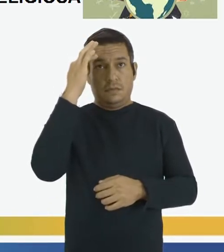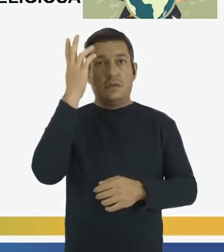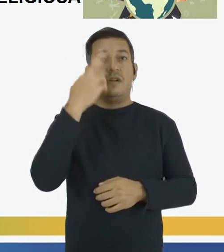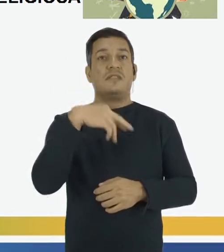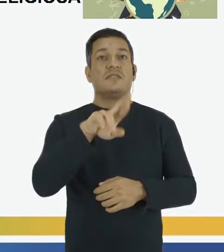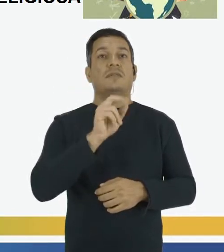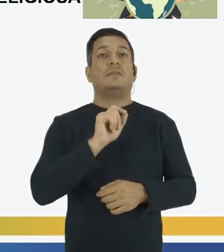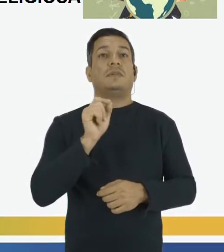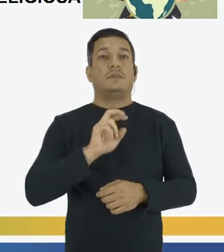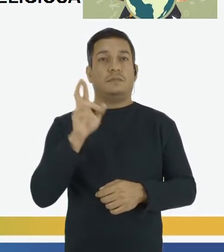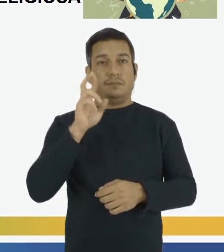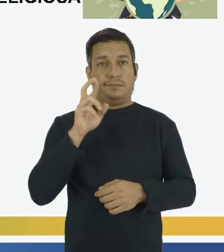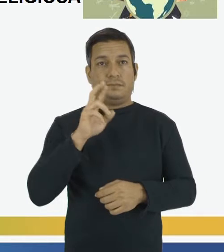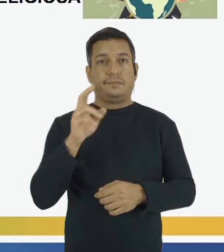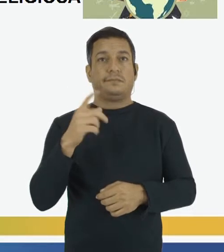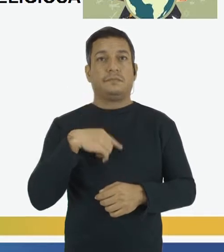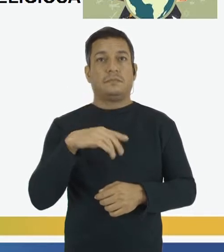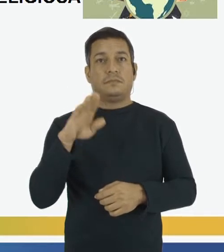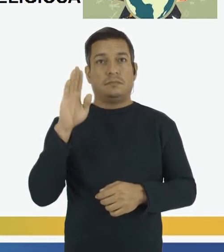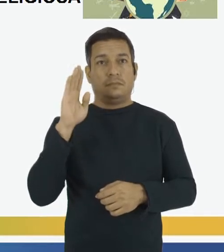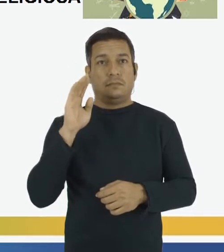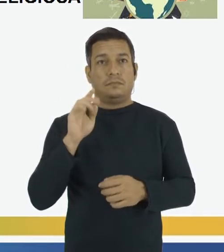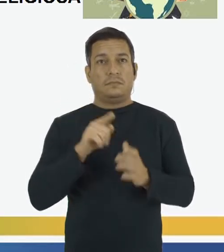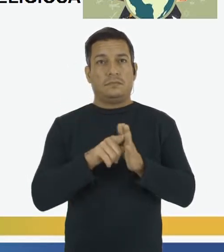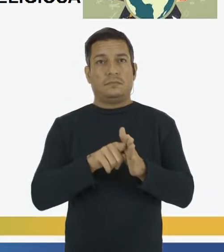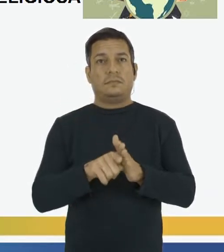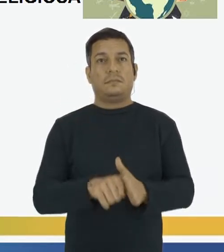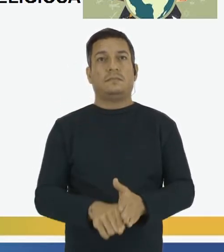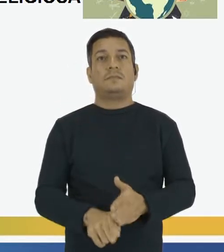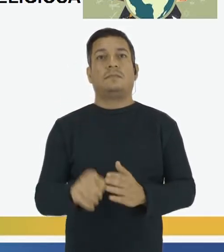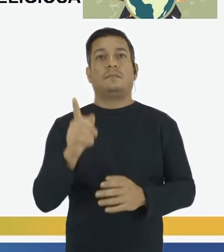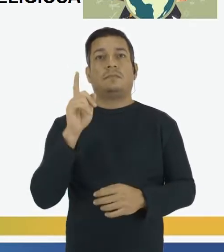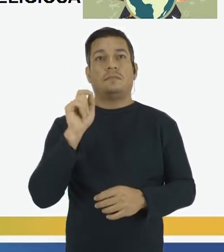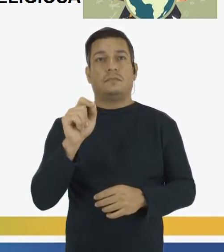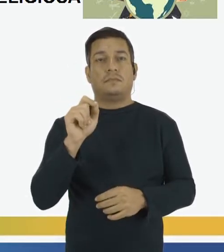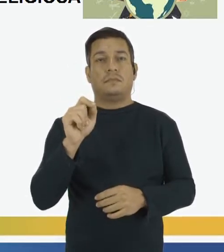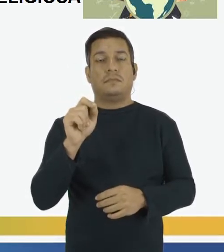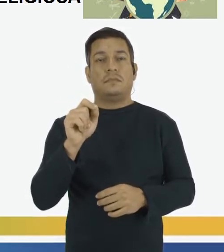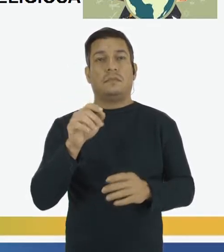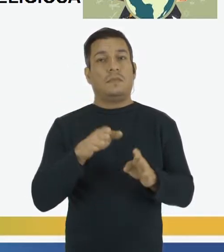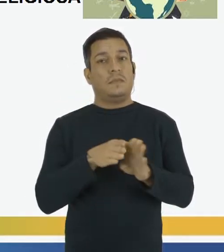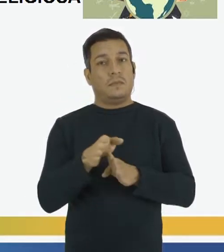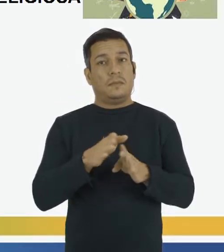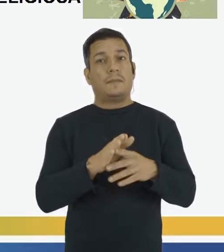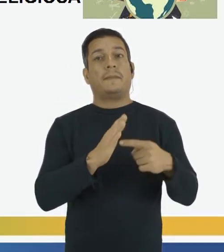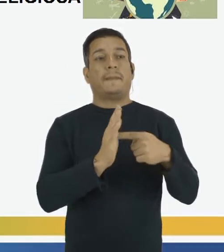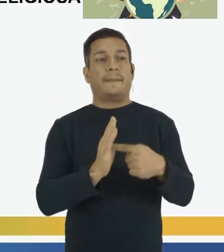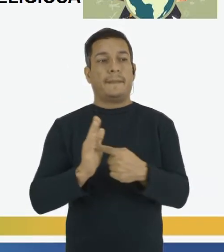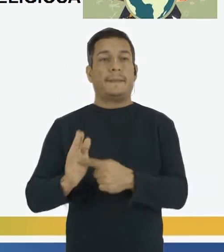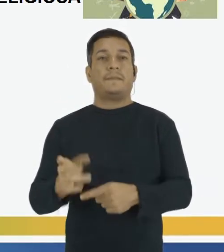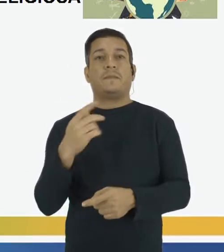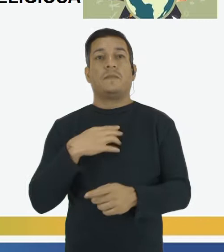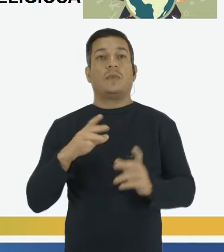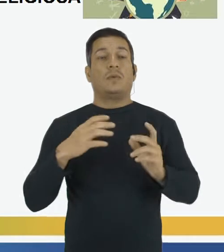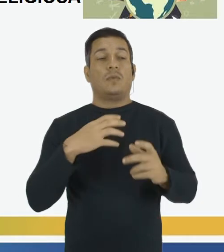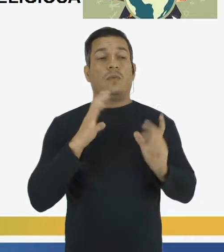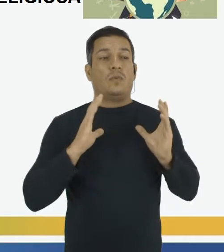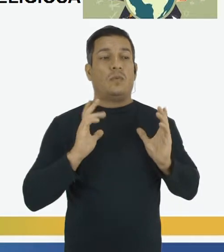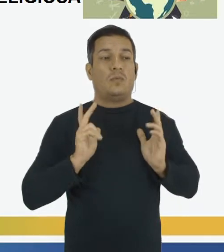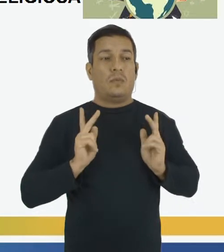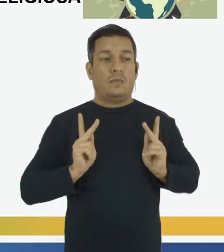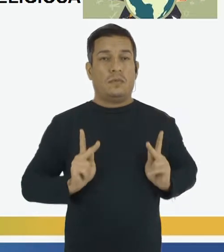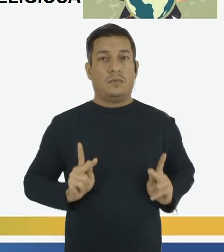pela investigação dos princípios que disciplinam ou orientam o